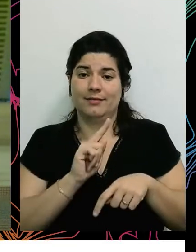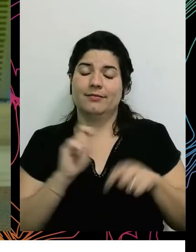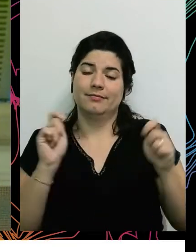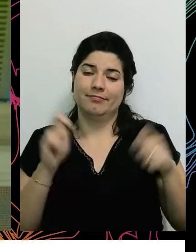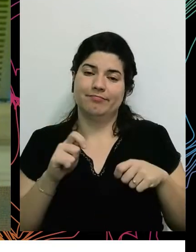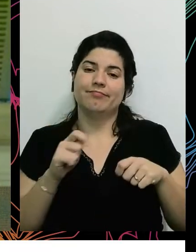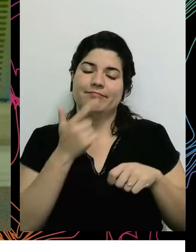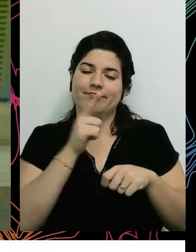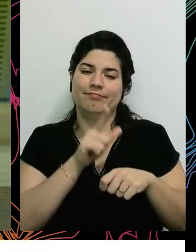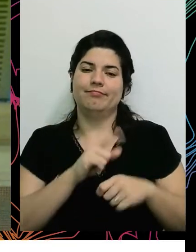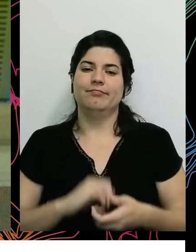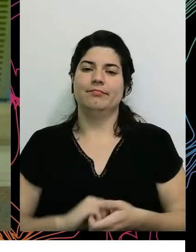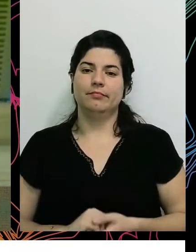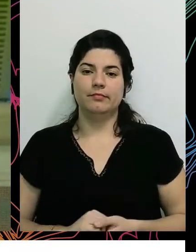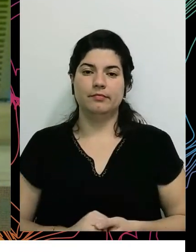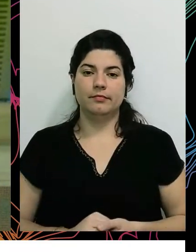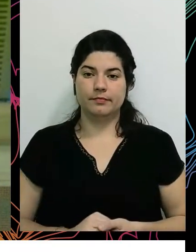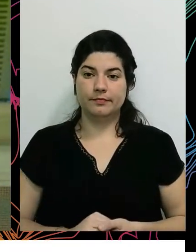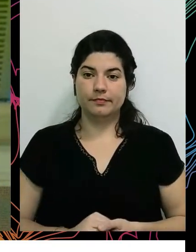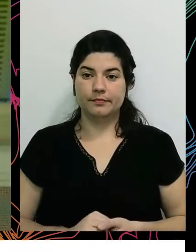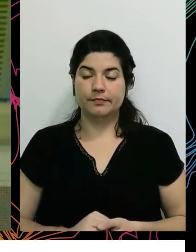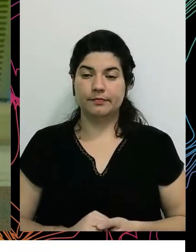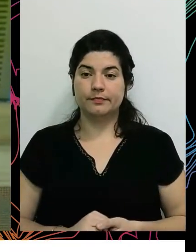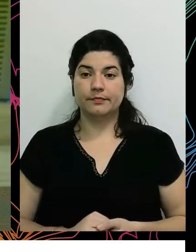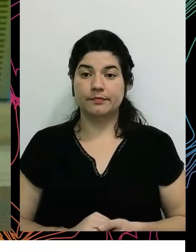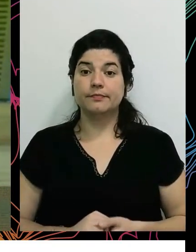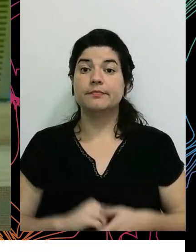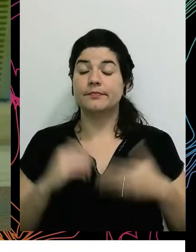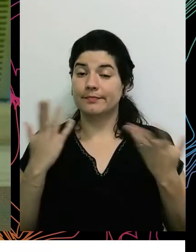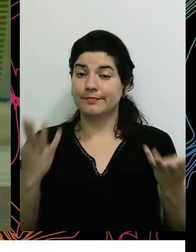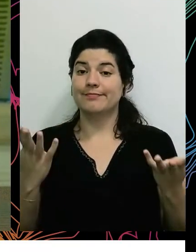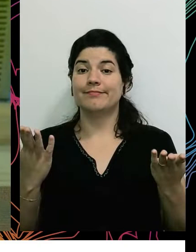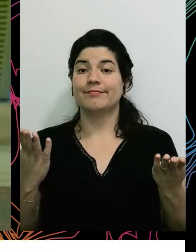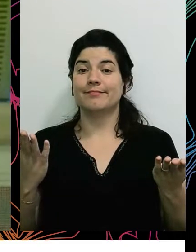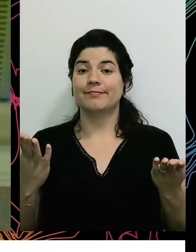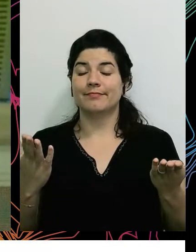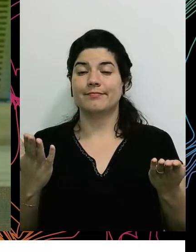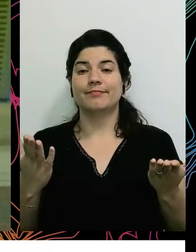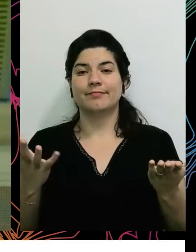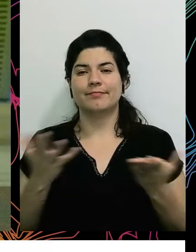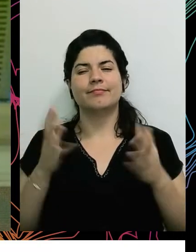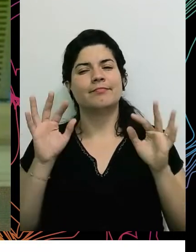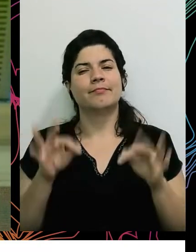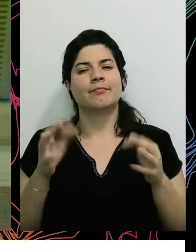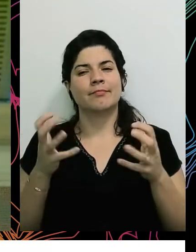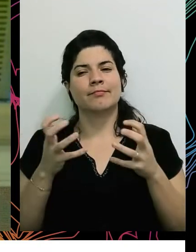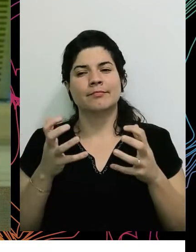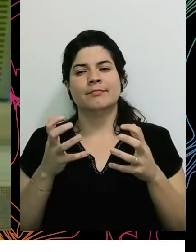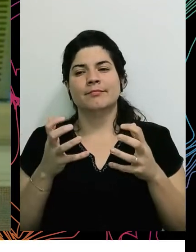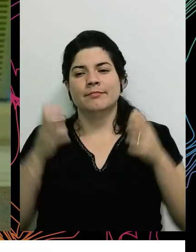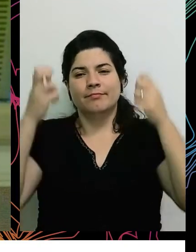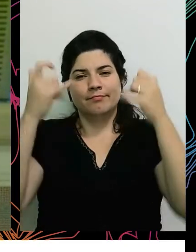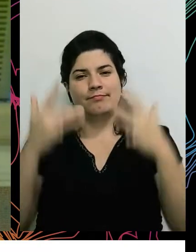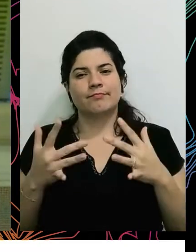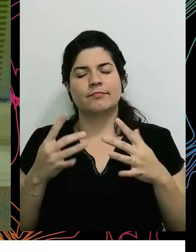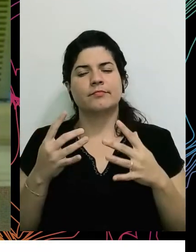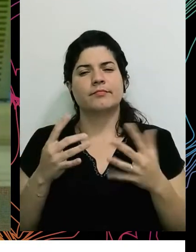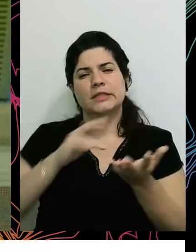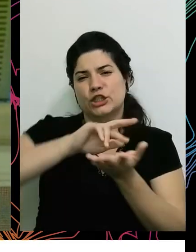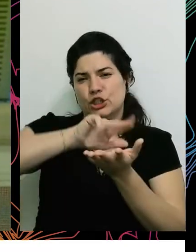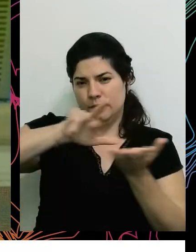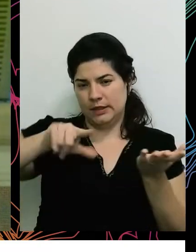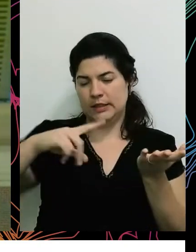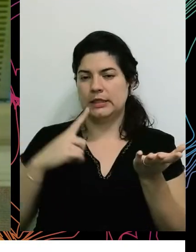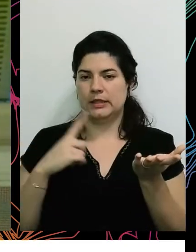não? Enfim, e agora para terminar, eu gostaria um pouco falar dos diferenciais